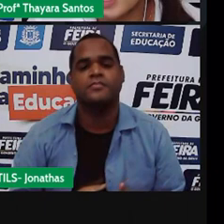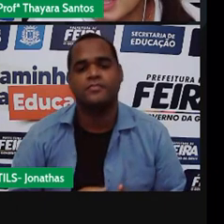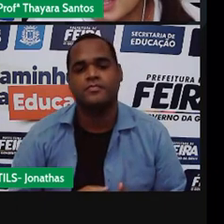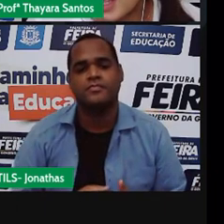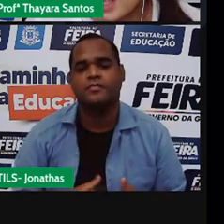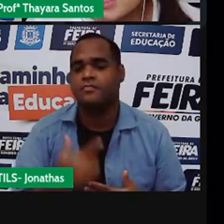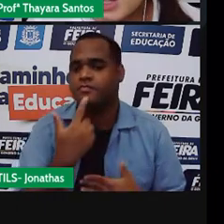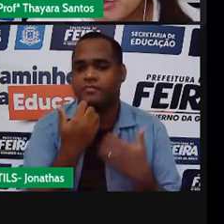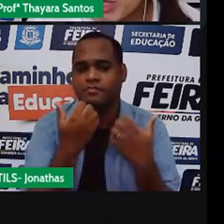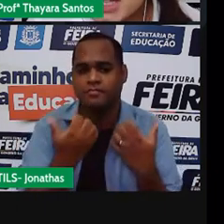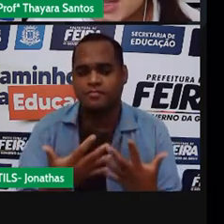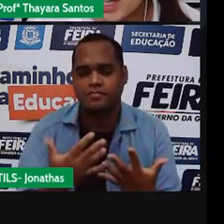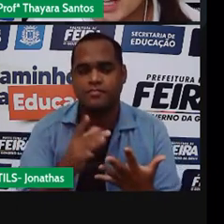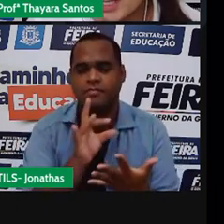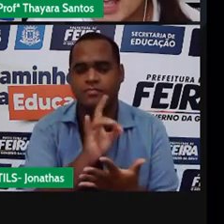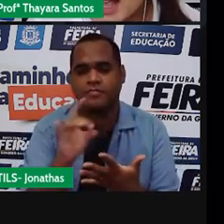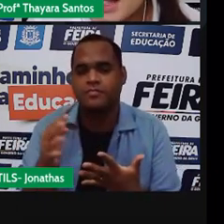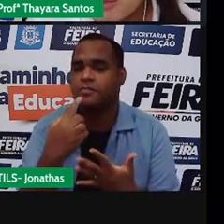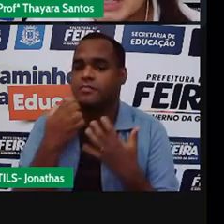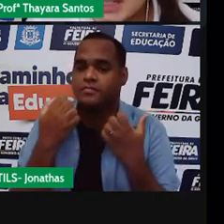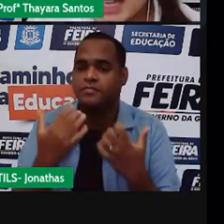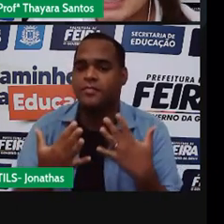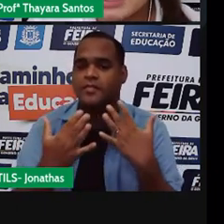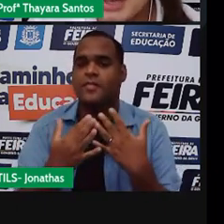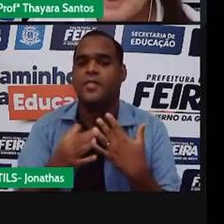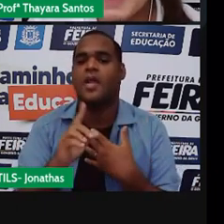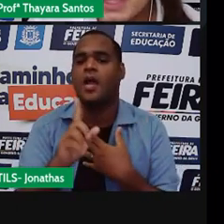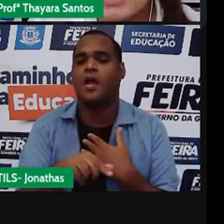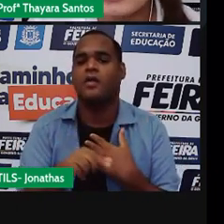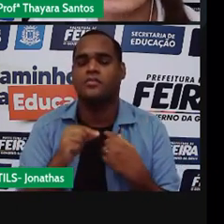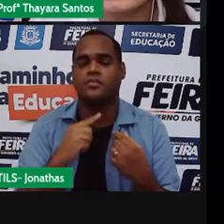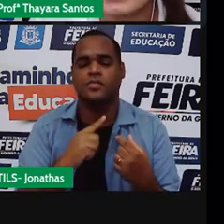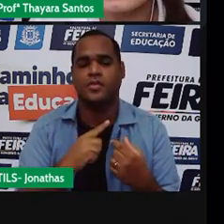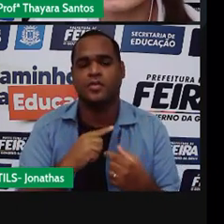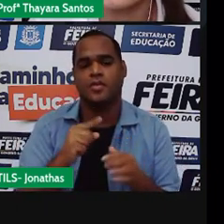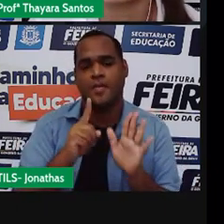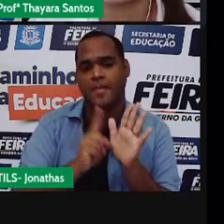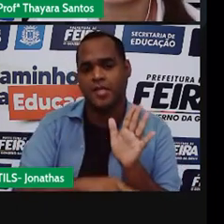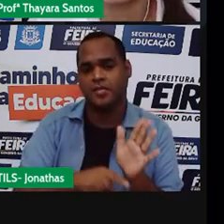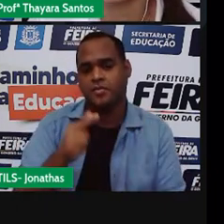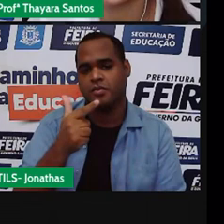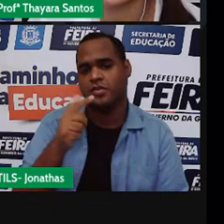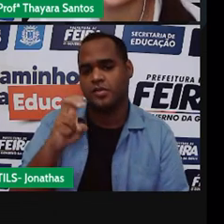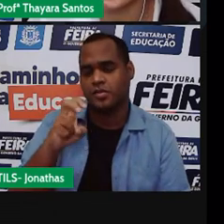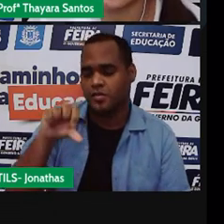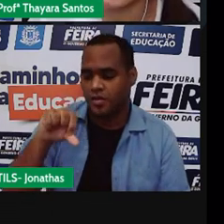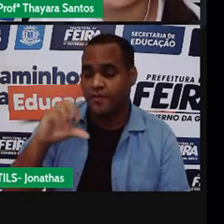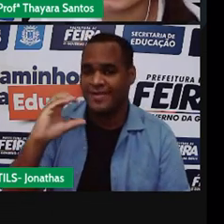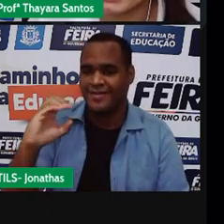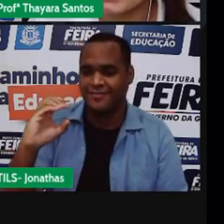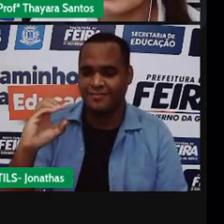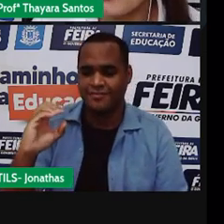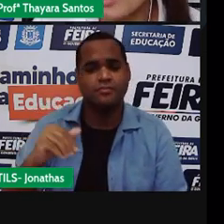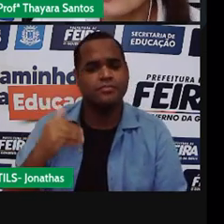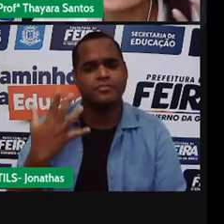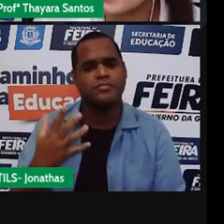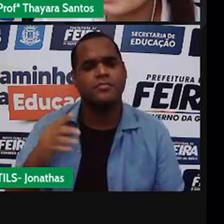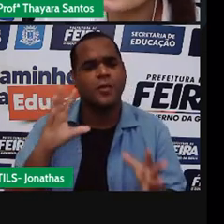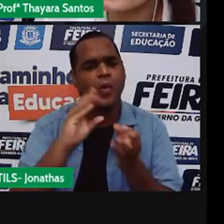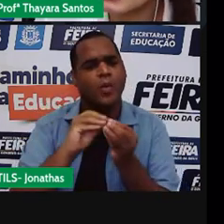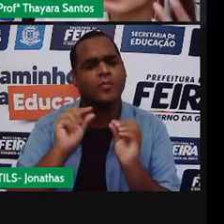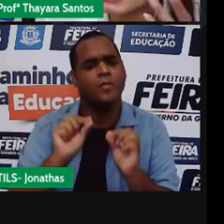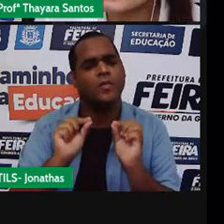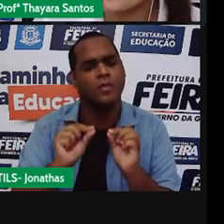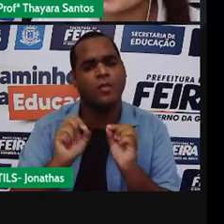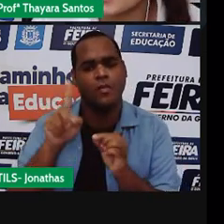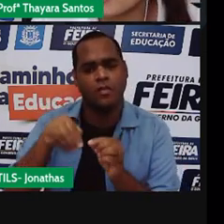que nessa simulação aqui, essa matéria está a menos 259 graus Celsius. Então, qual é o